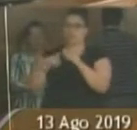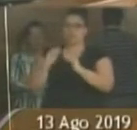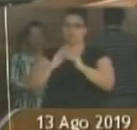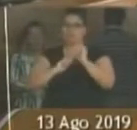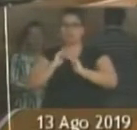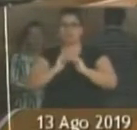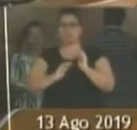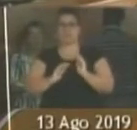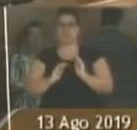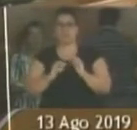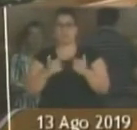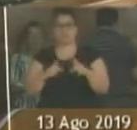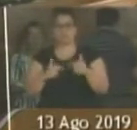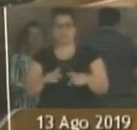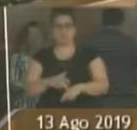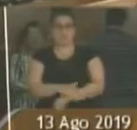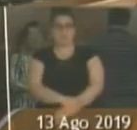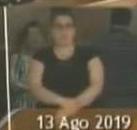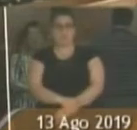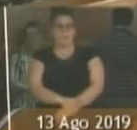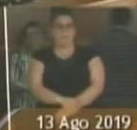é o problema.